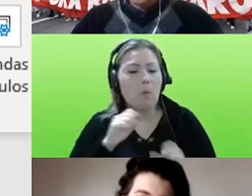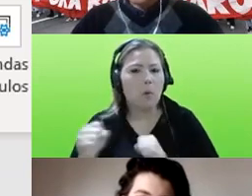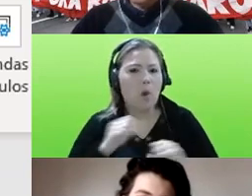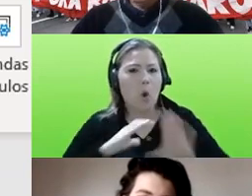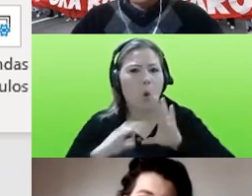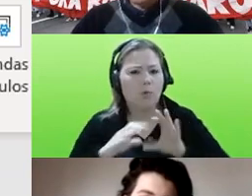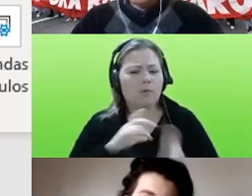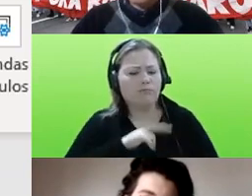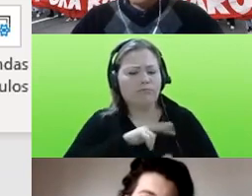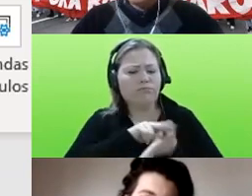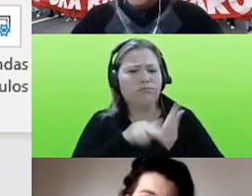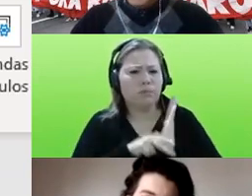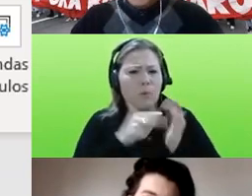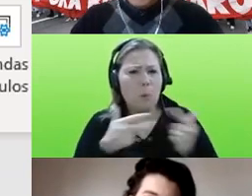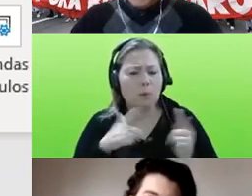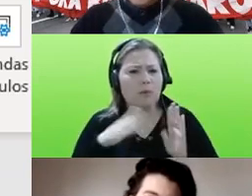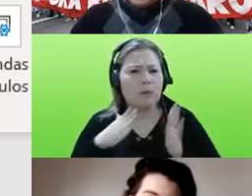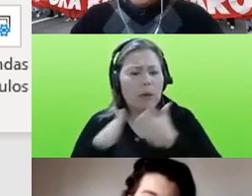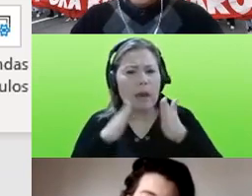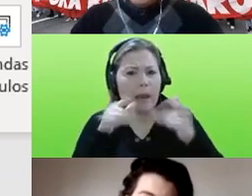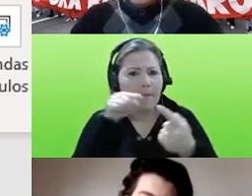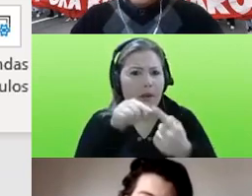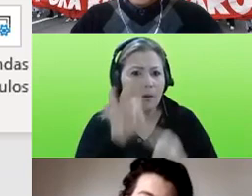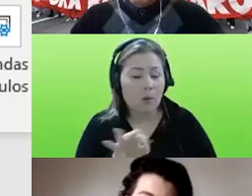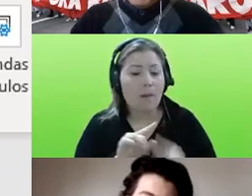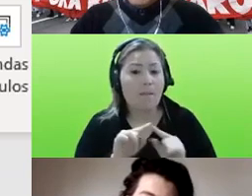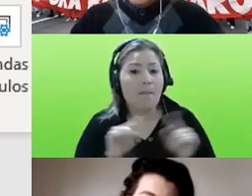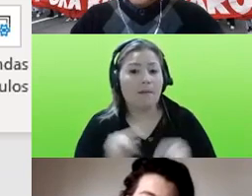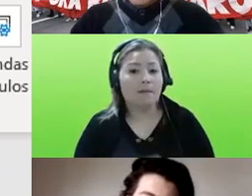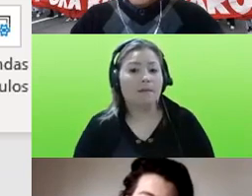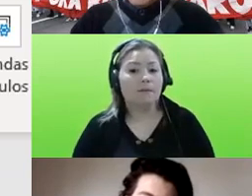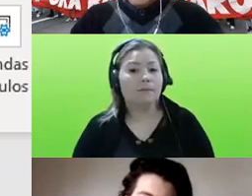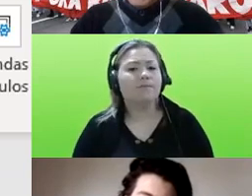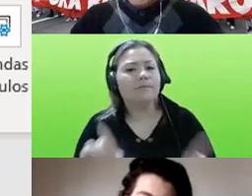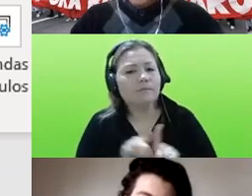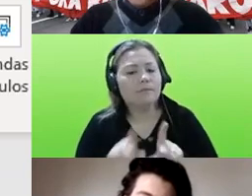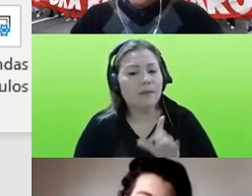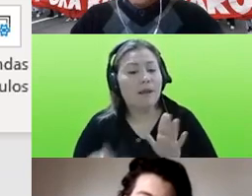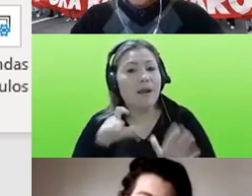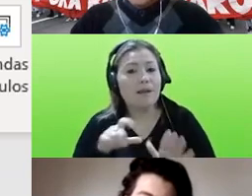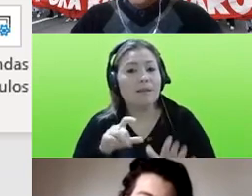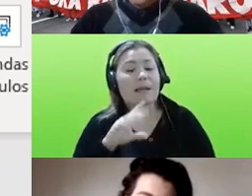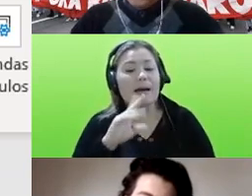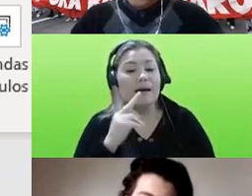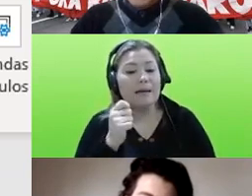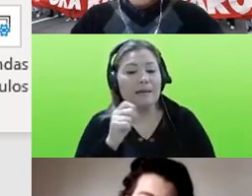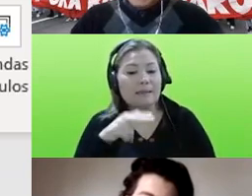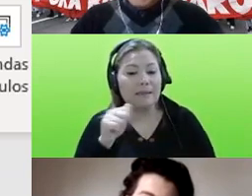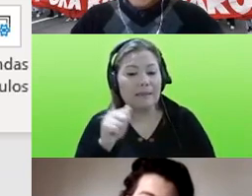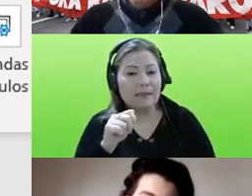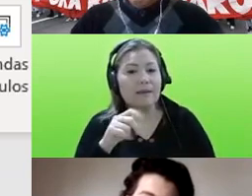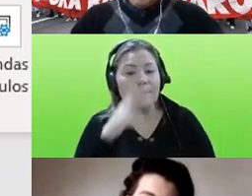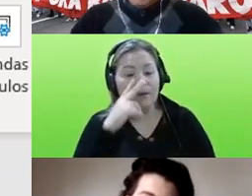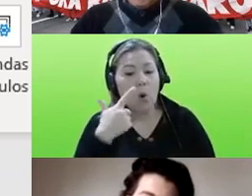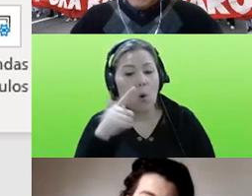muitas coisas que vão nessa direção. Agora, também antes até da Hannah Arendt, um outro autor que usou uma